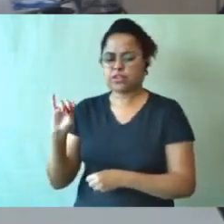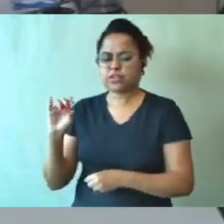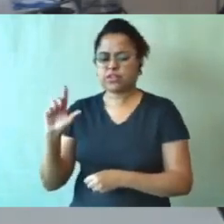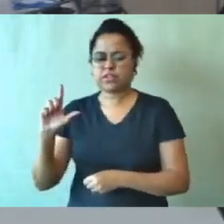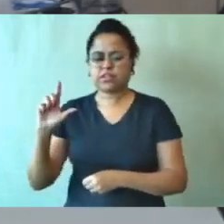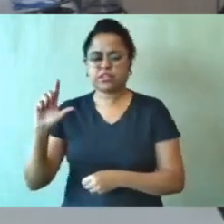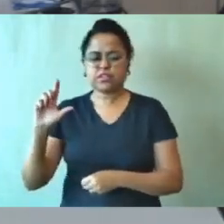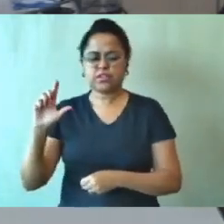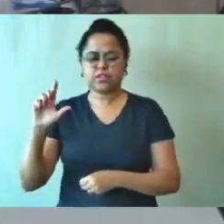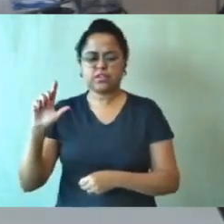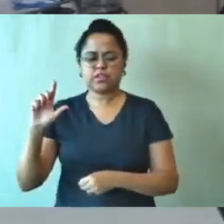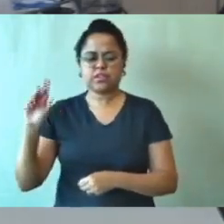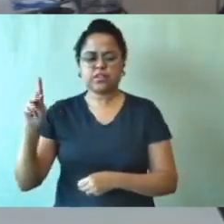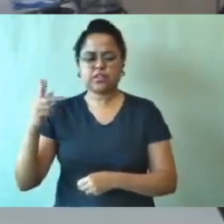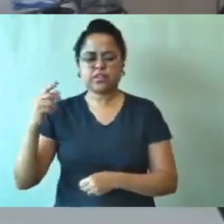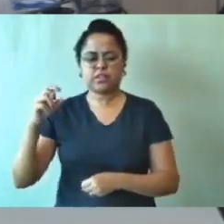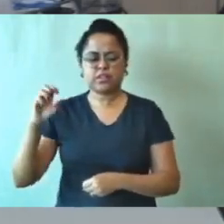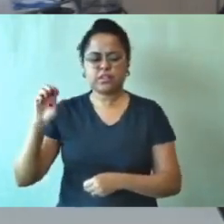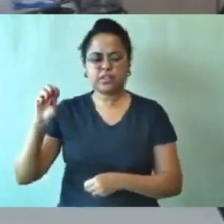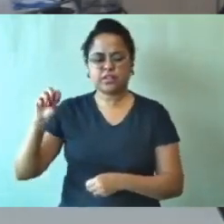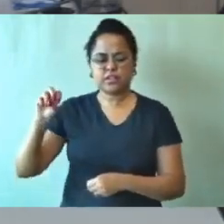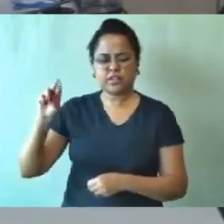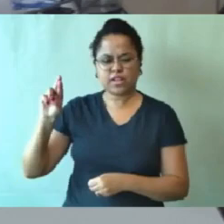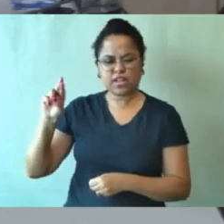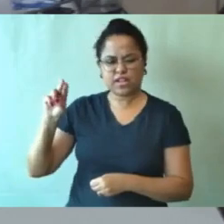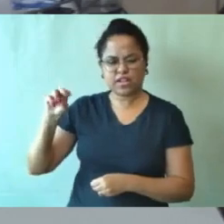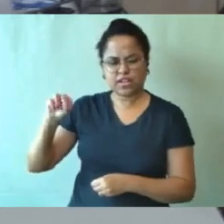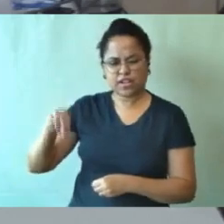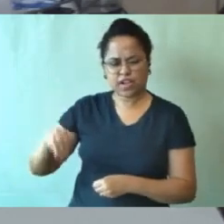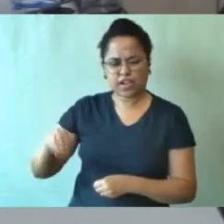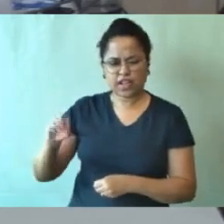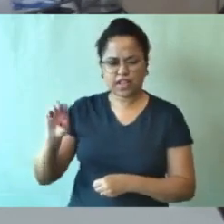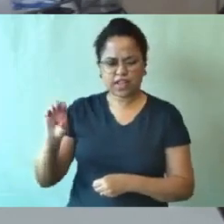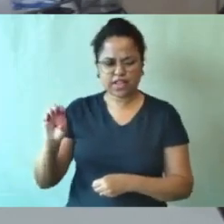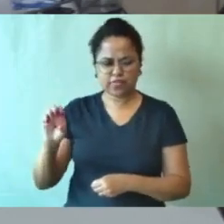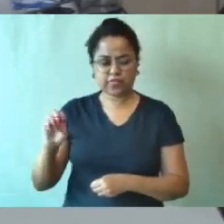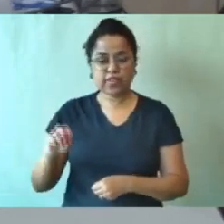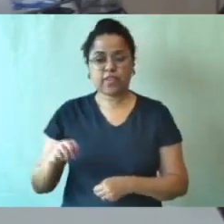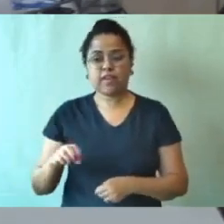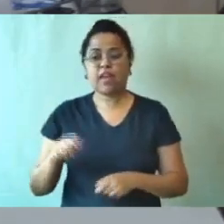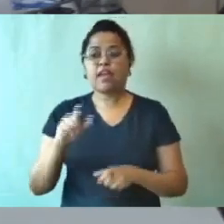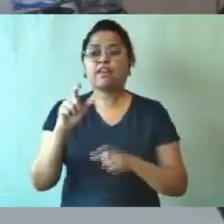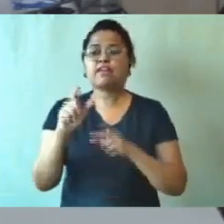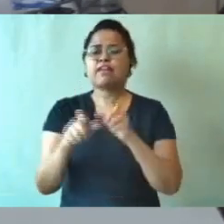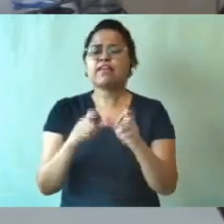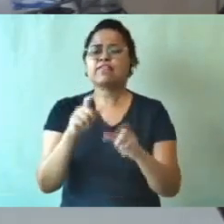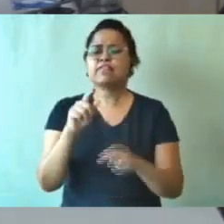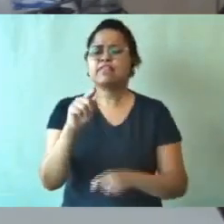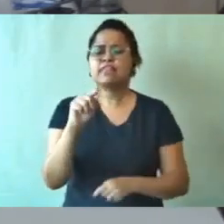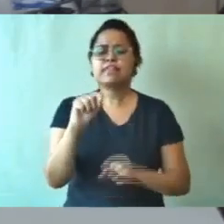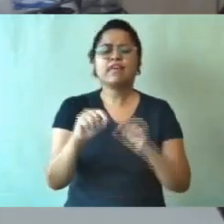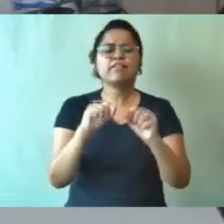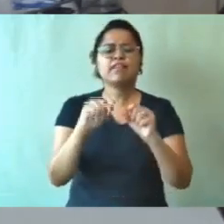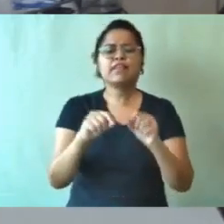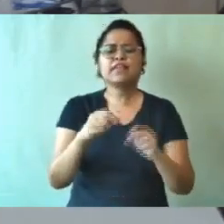de né, verificar como que está sendo aí. Porque quem tem que responder é o senhor Rubens Lessa. Tá?